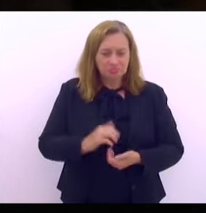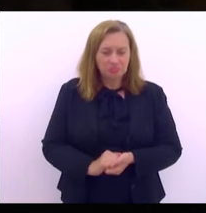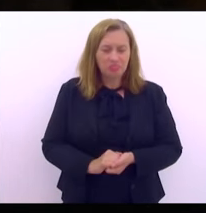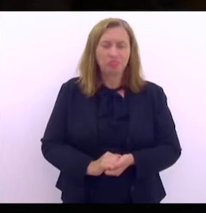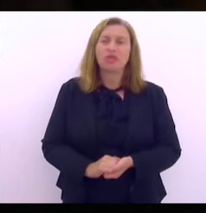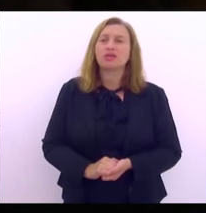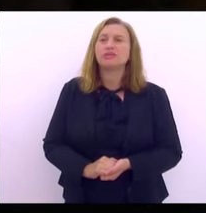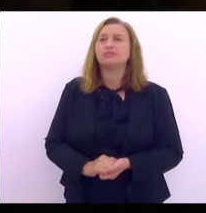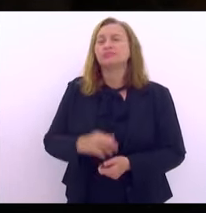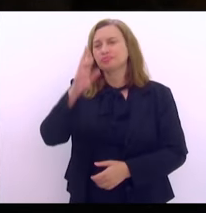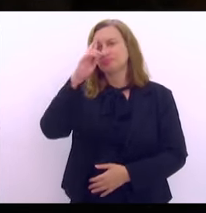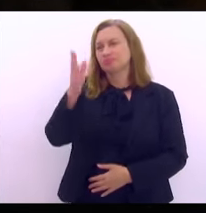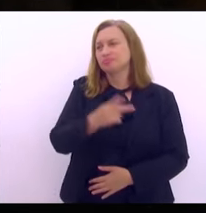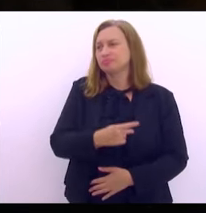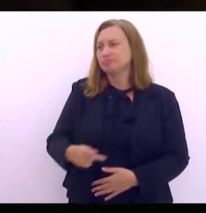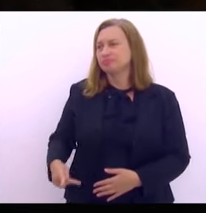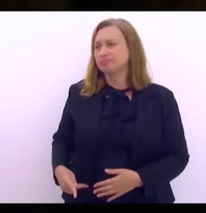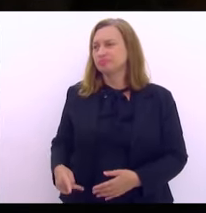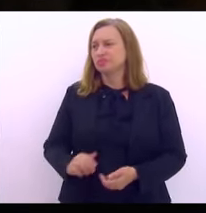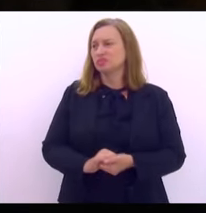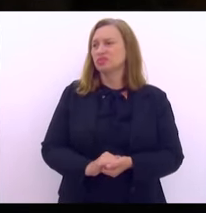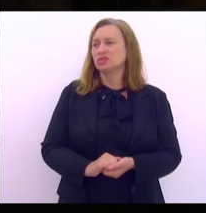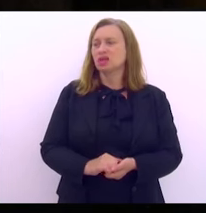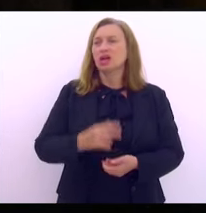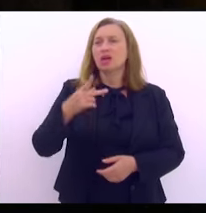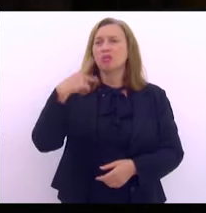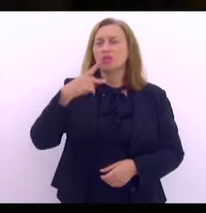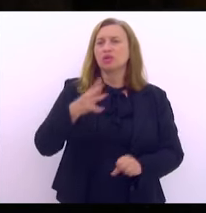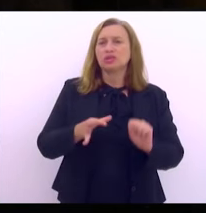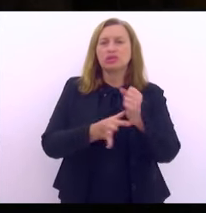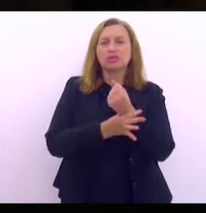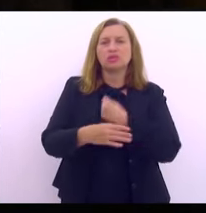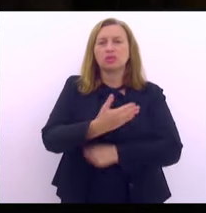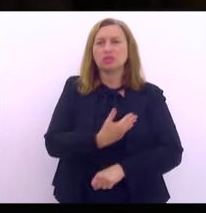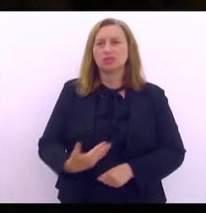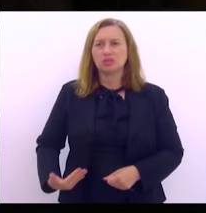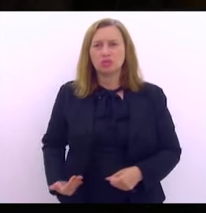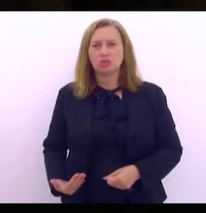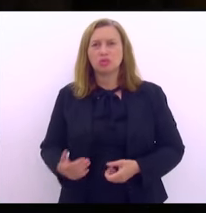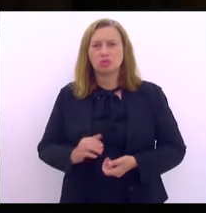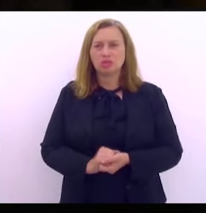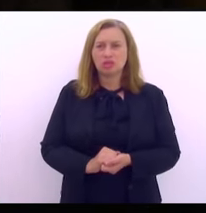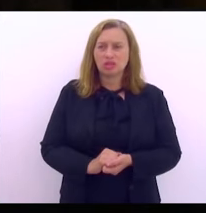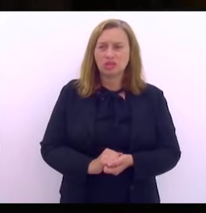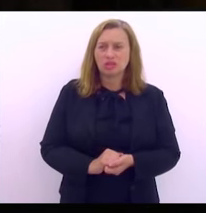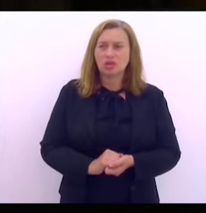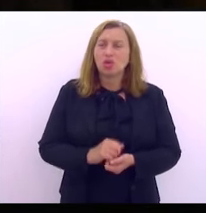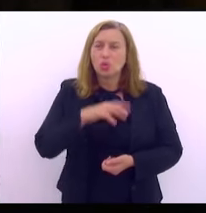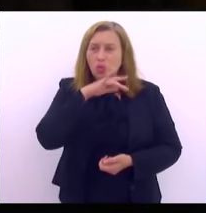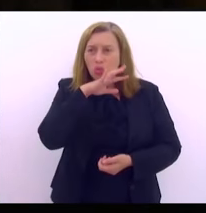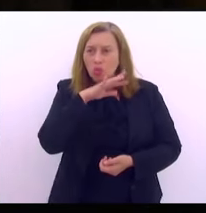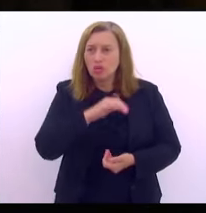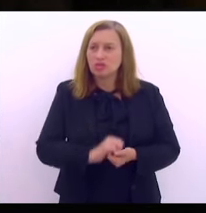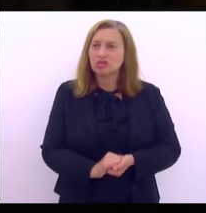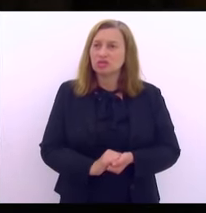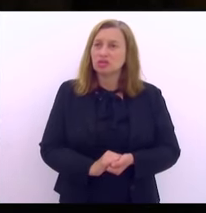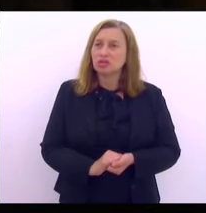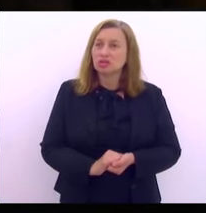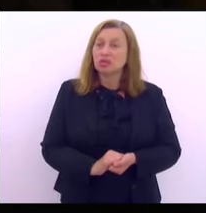imaginemos, senhora presidente, a política de segurança pública em frangalhos com um